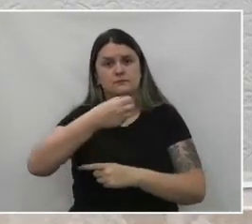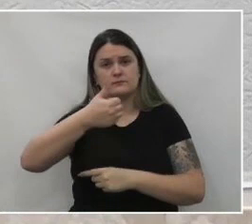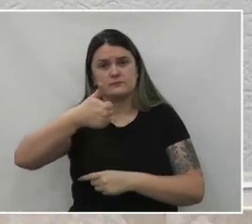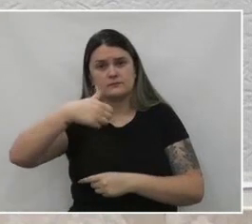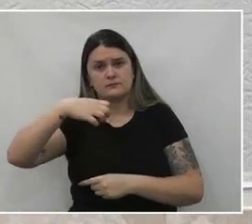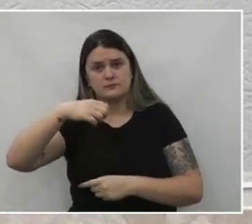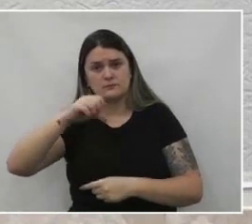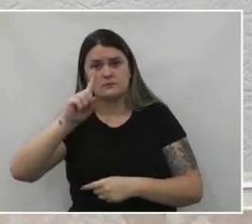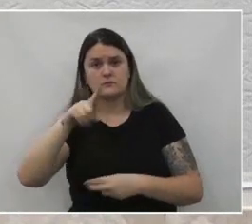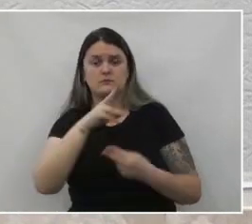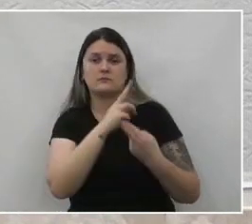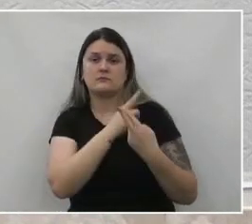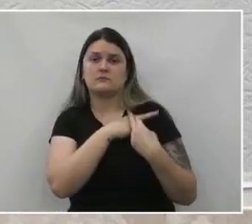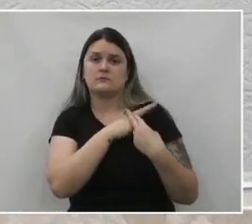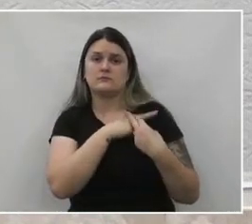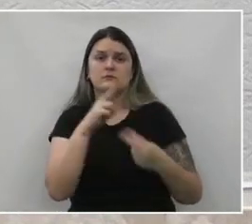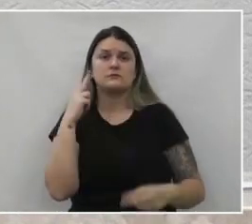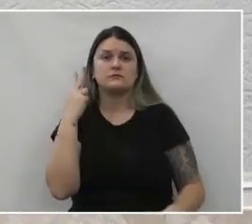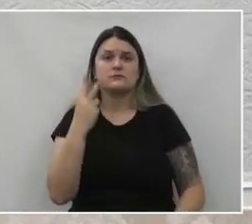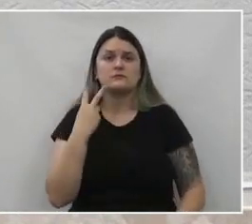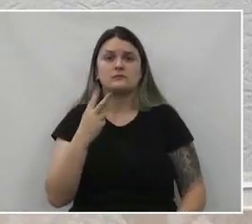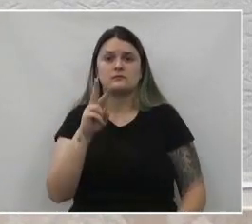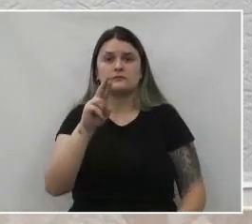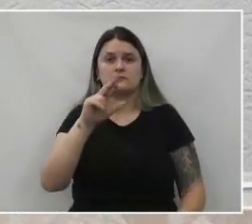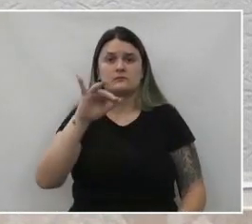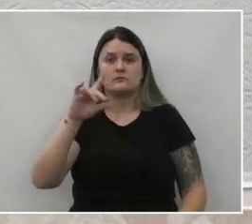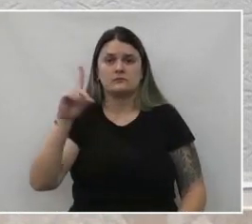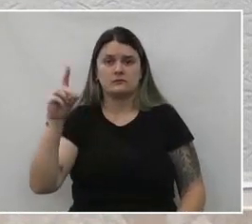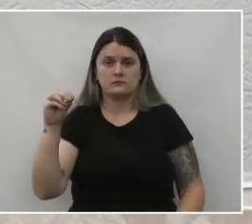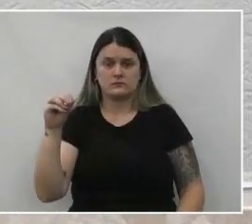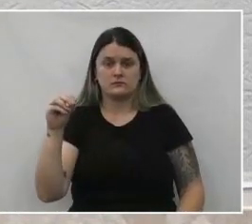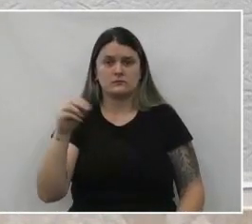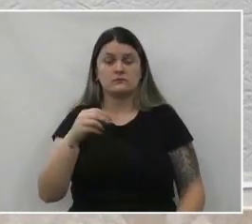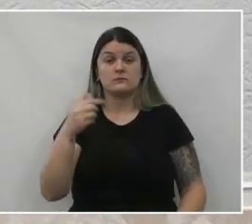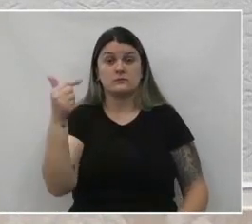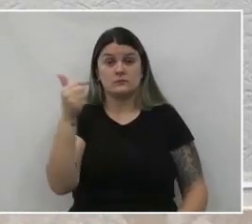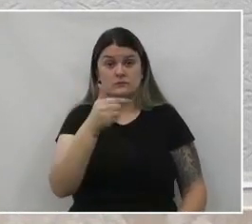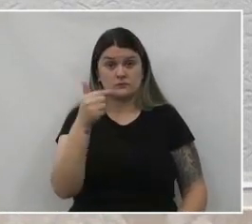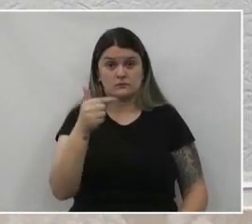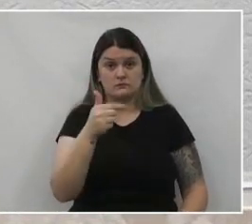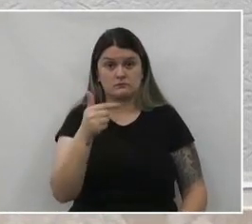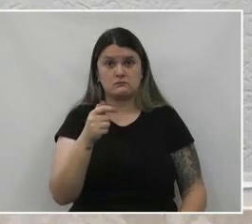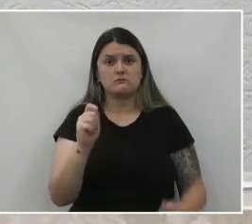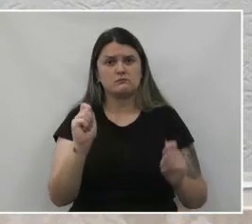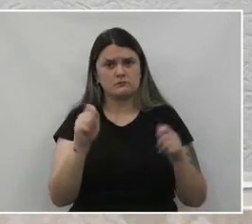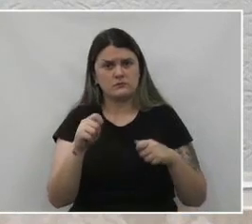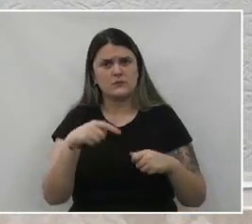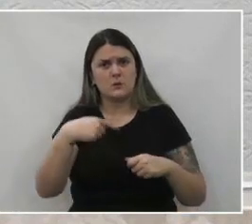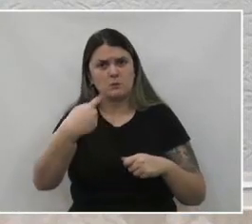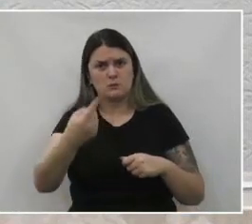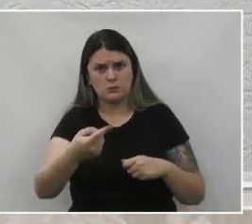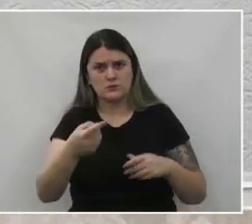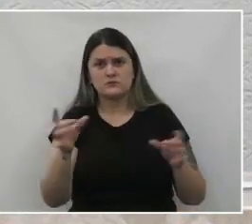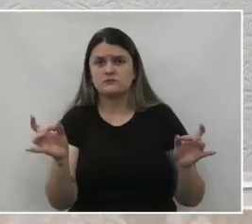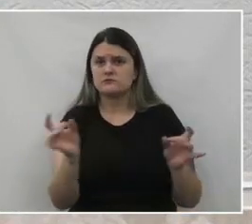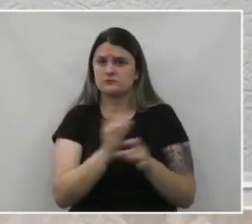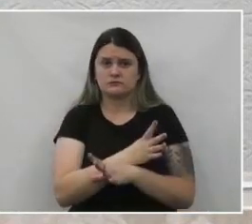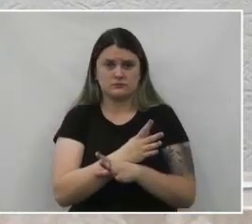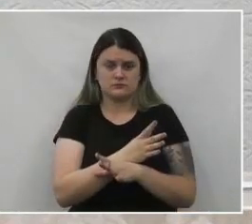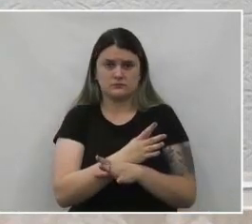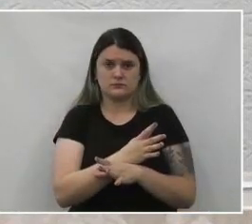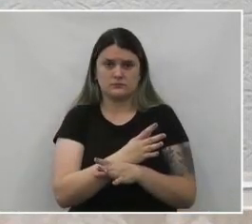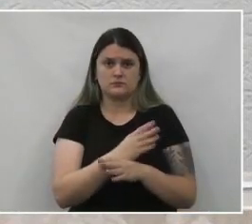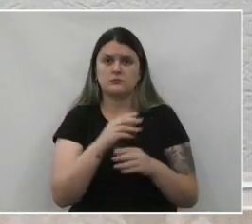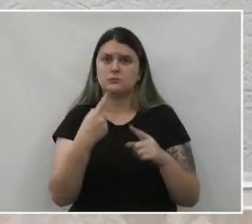de responsabilidade do senhor Ricardo Adriano Sass. 2. Autorizar, após o trânsito em julgado, o encerramento feito,